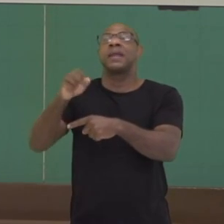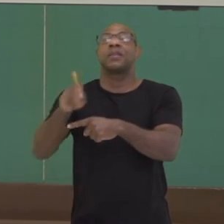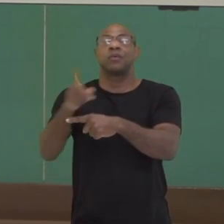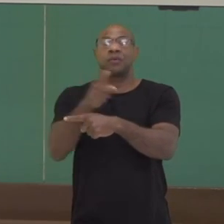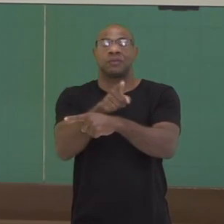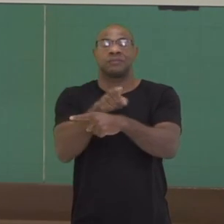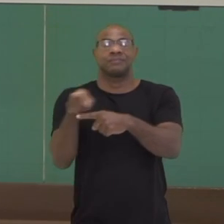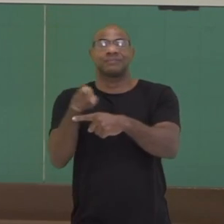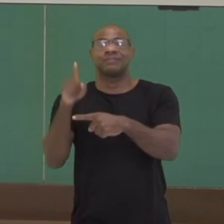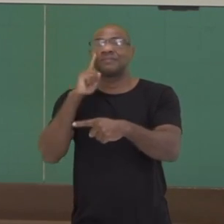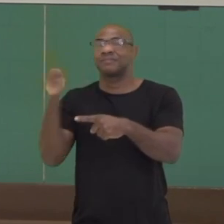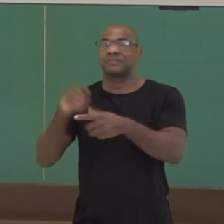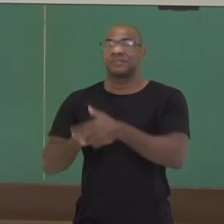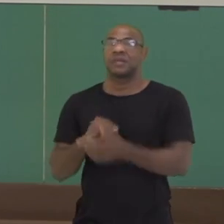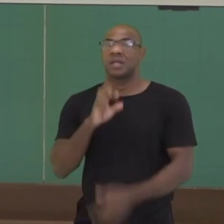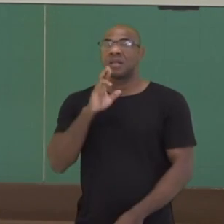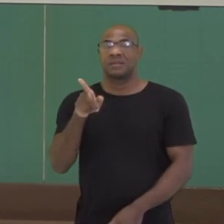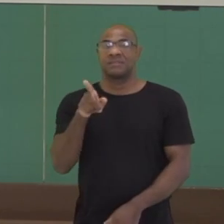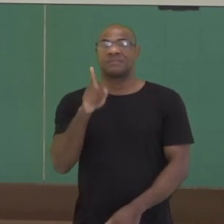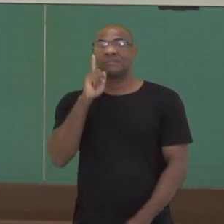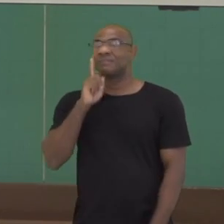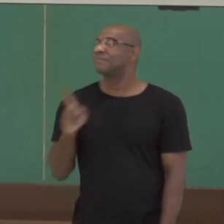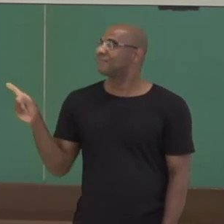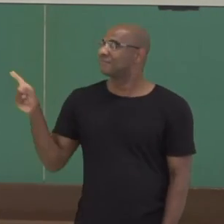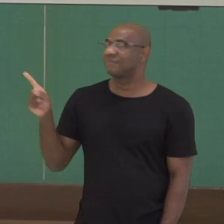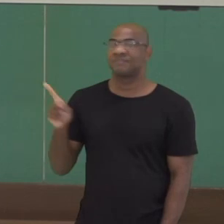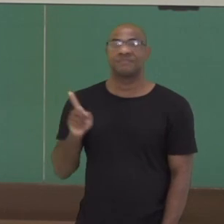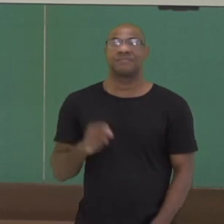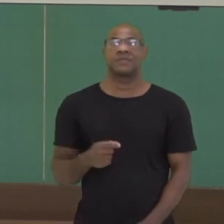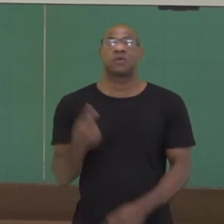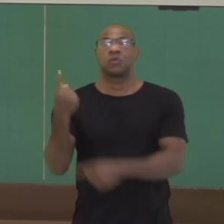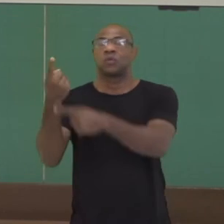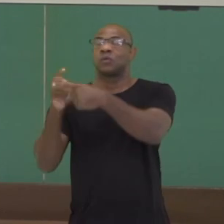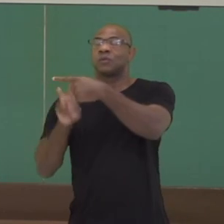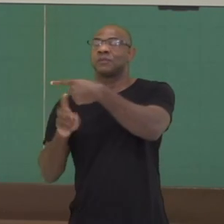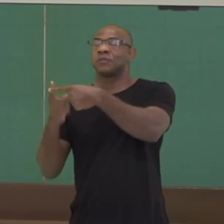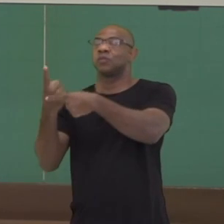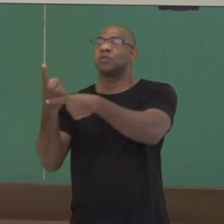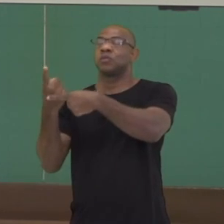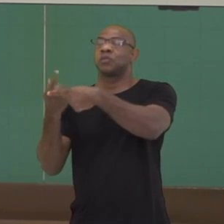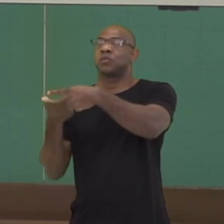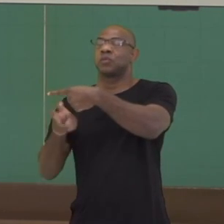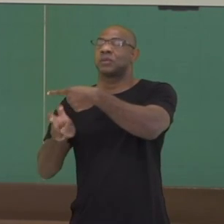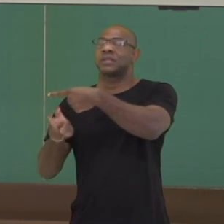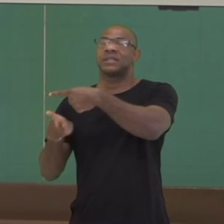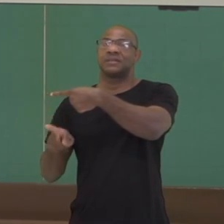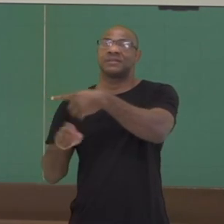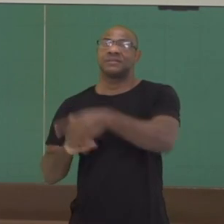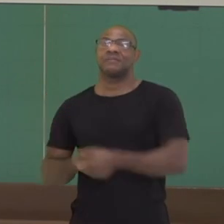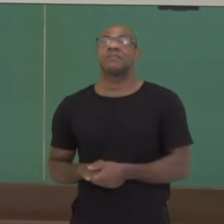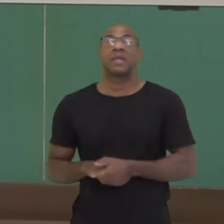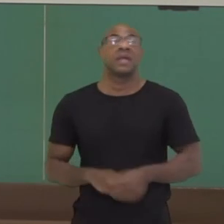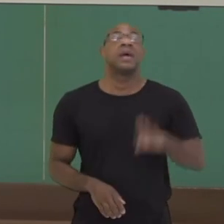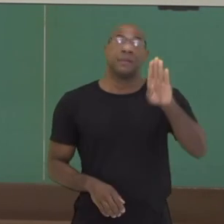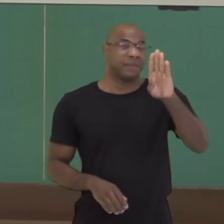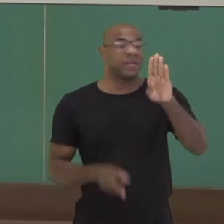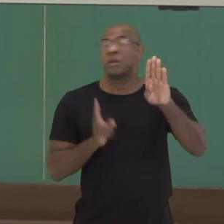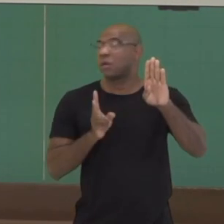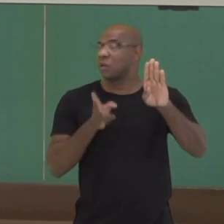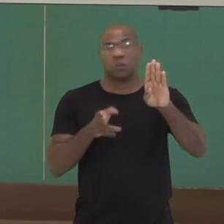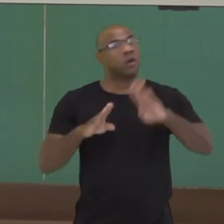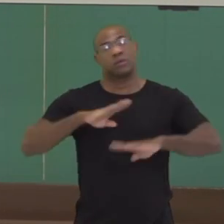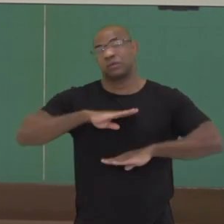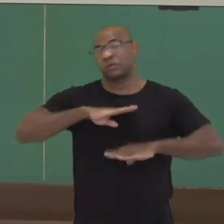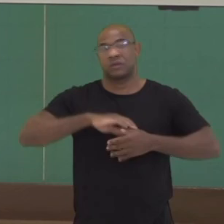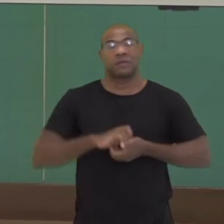Então, o resultado final, 1 sobre 15, ok? Na letra B, é a mesma situação. Nós vamos